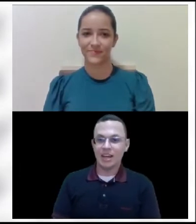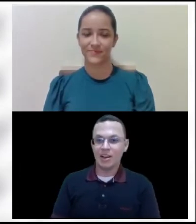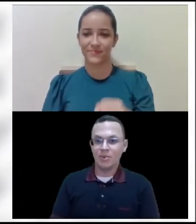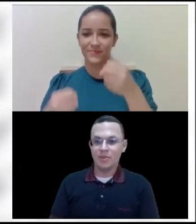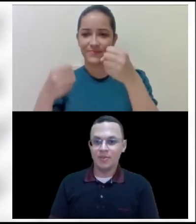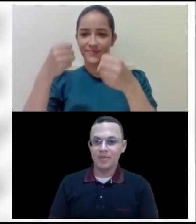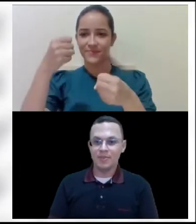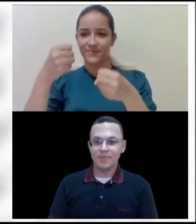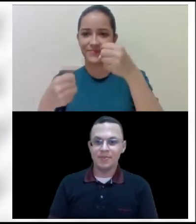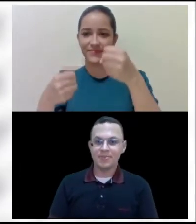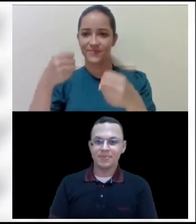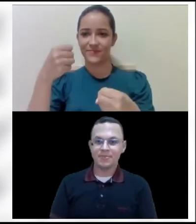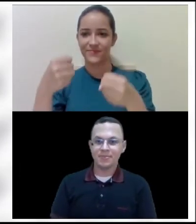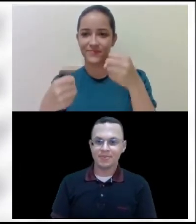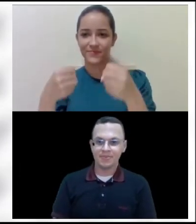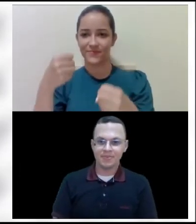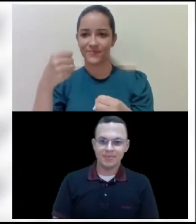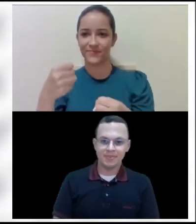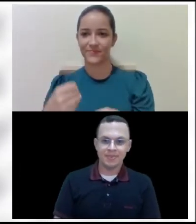Carro,